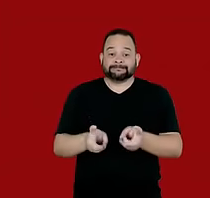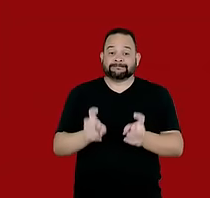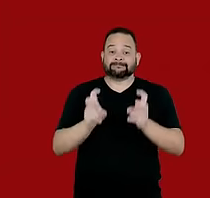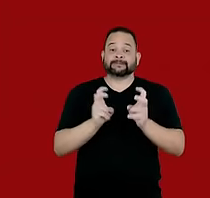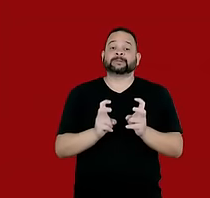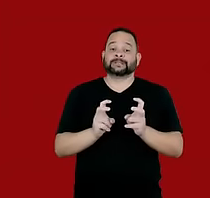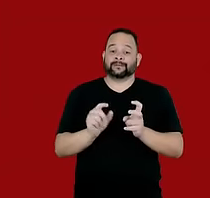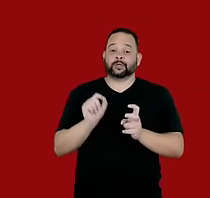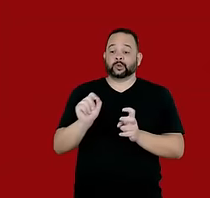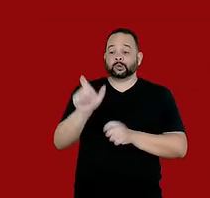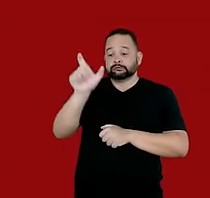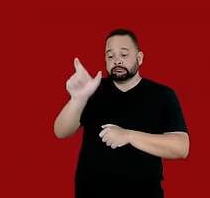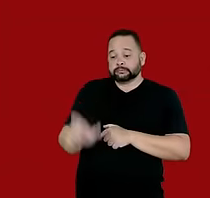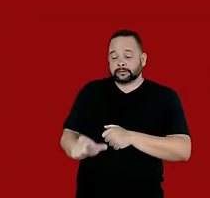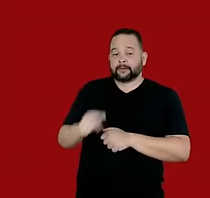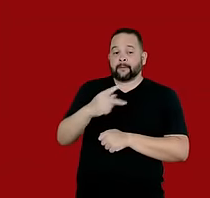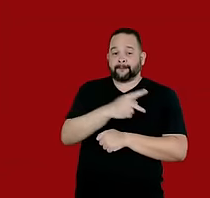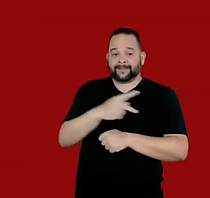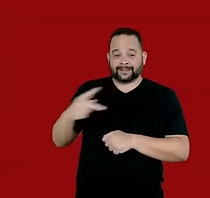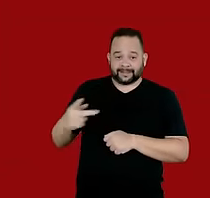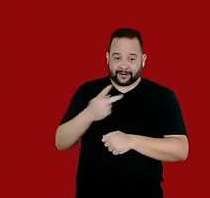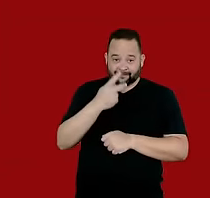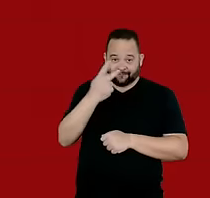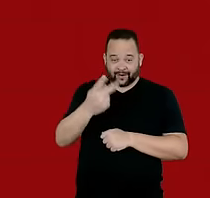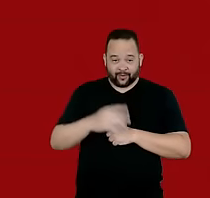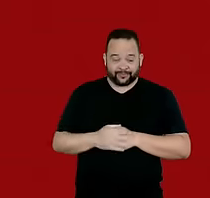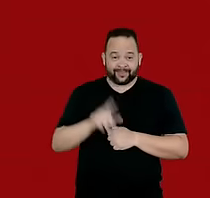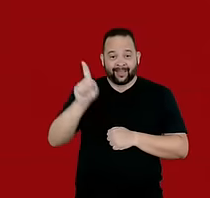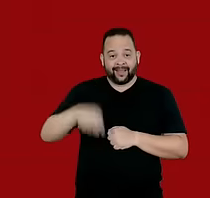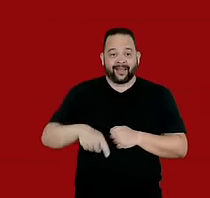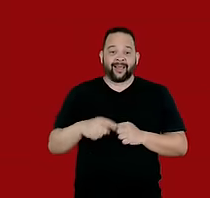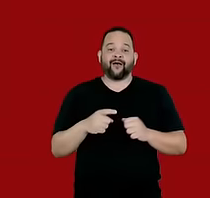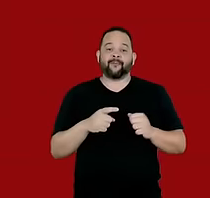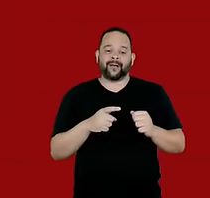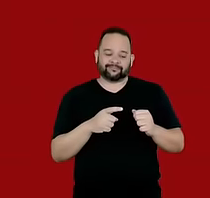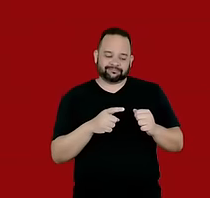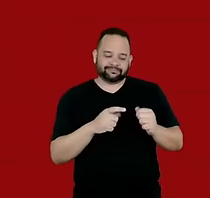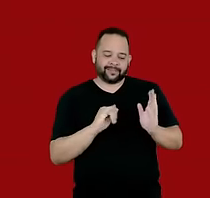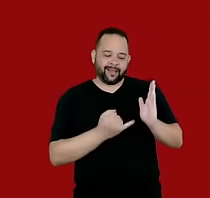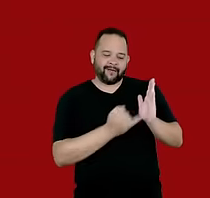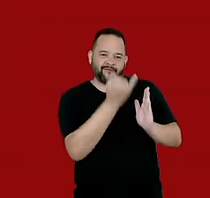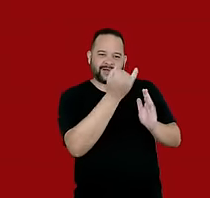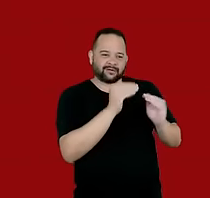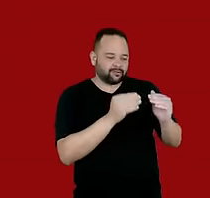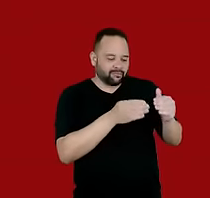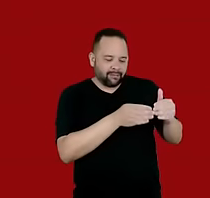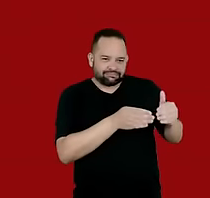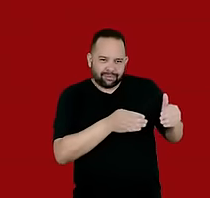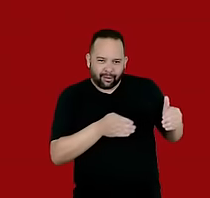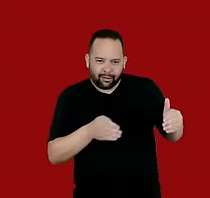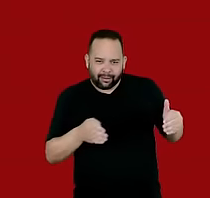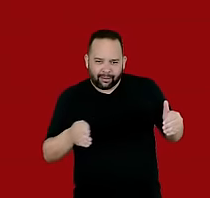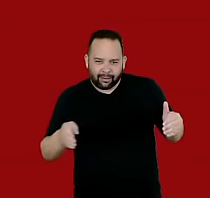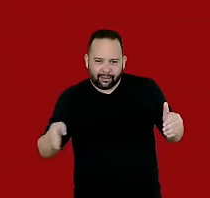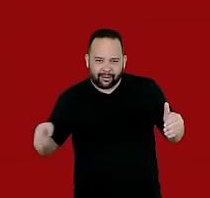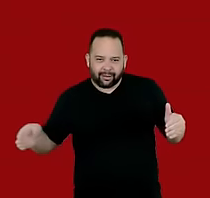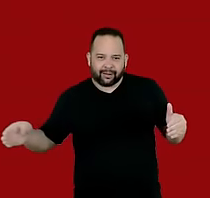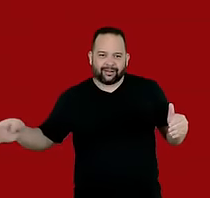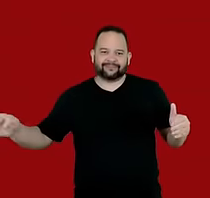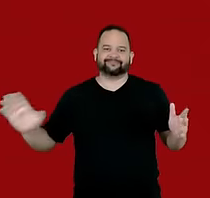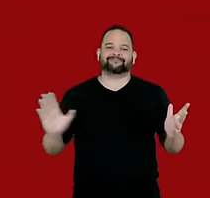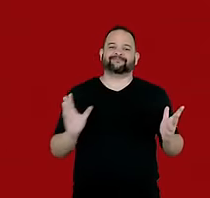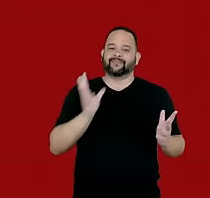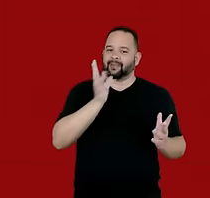Central é uma inflação muito mais persistente que o mercado imaginava E aí a gente chega no cenário de agora que é onde os bancos